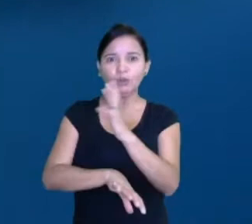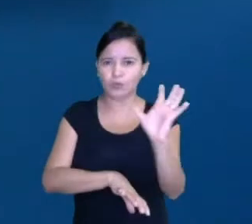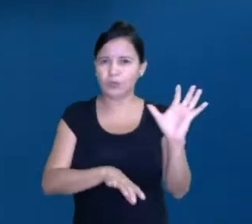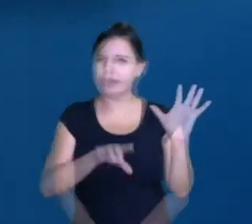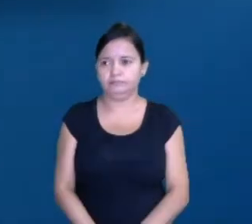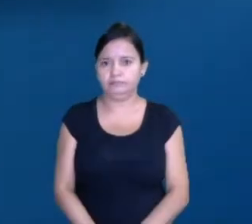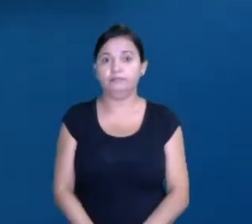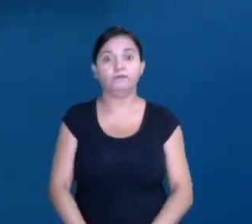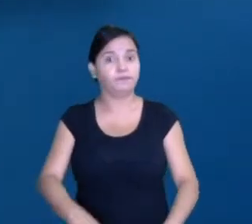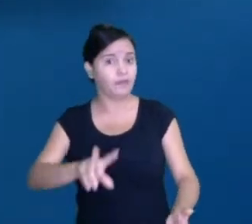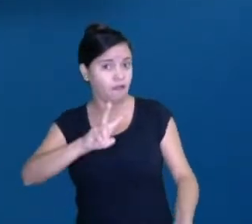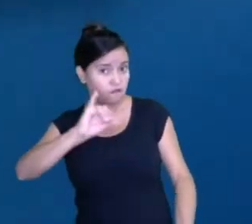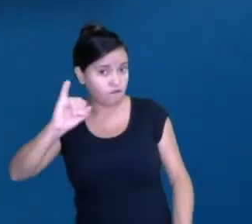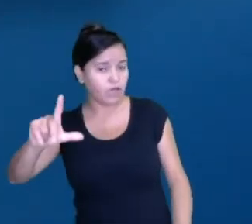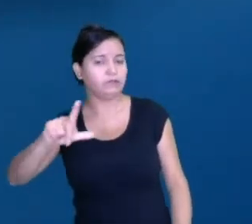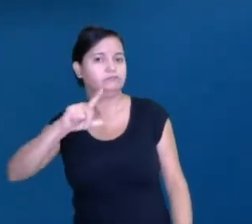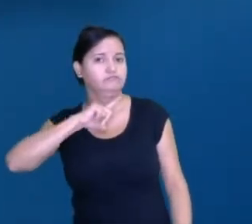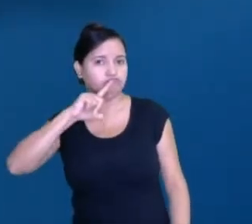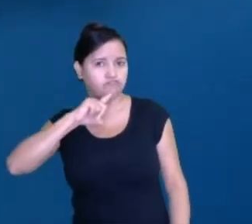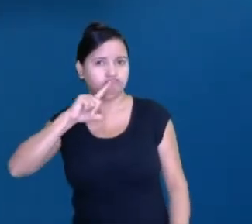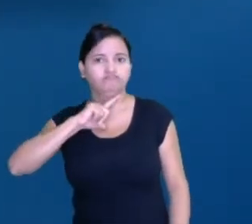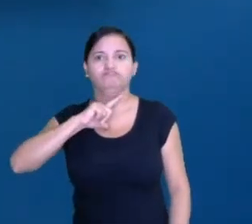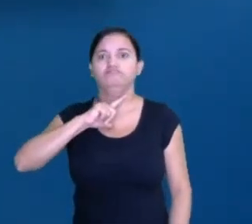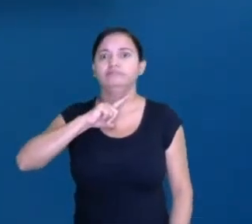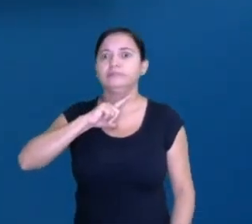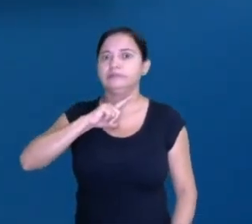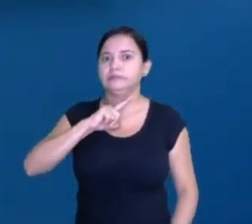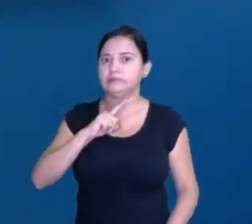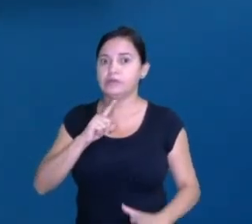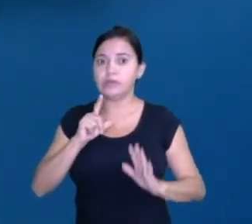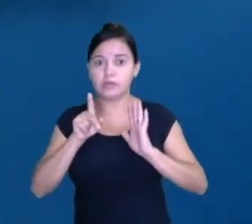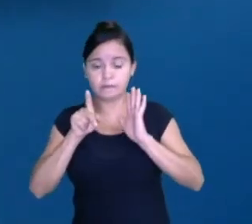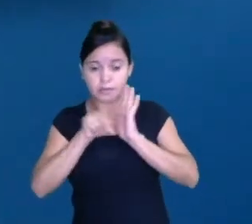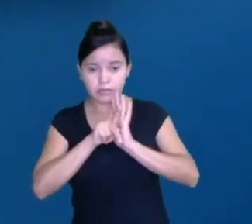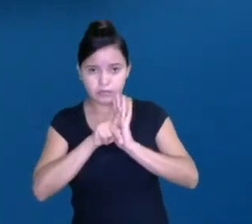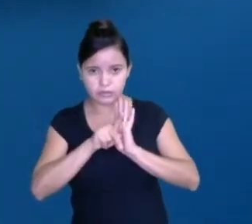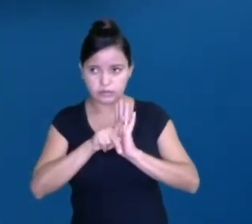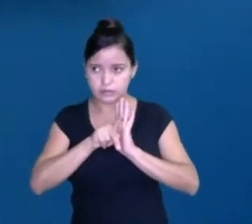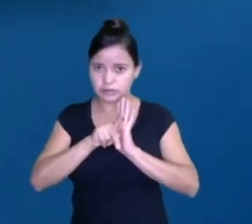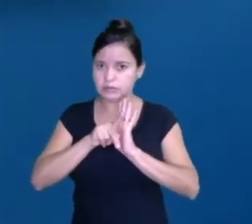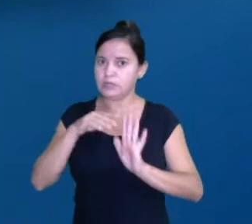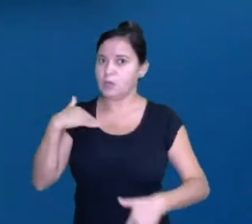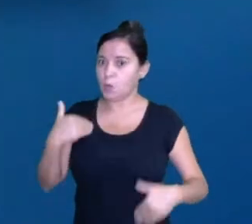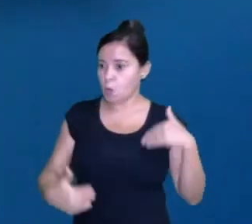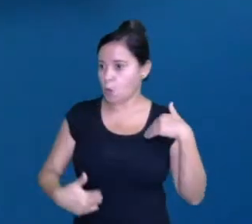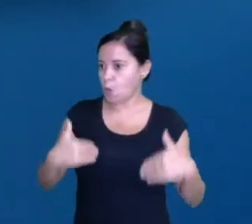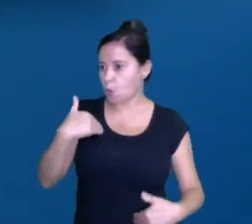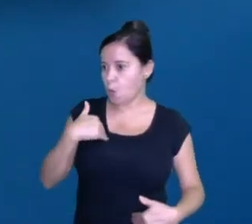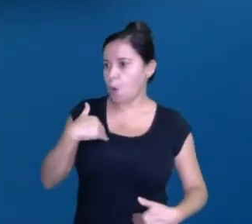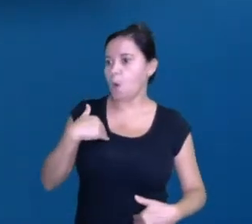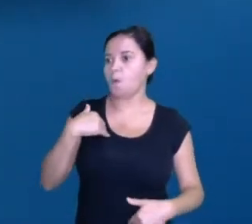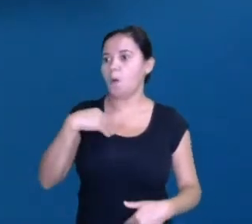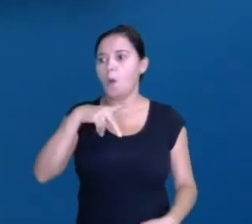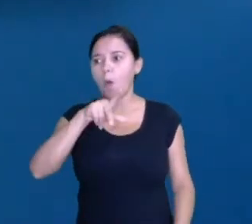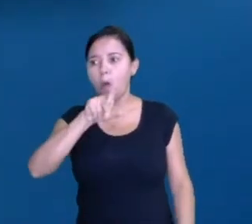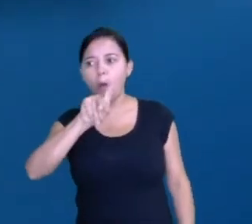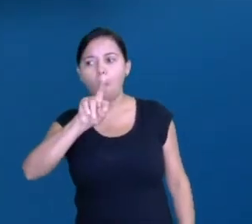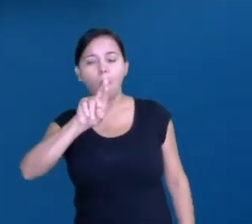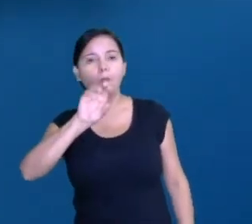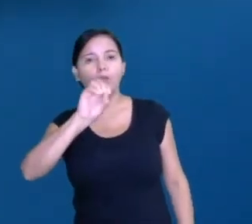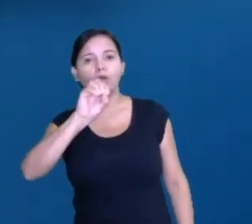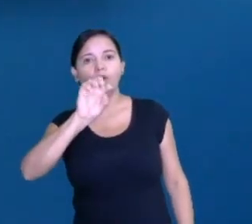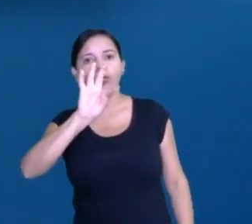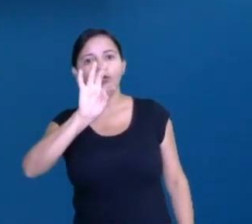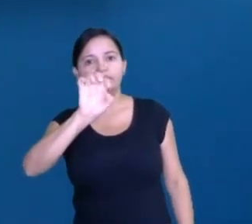para mim, bem rapidinho. Então a gente vai ter, na verdade, a natureza dos hormônios. Ou ela vai ser de origem proteica, ou ela vai ser de origem lipídica. E